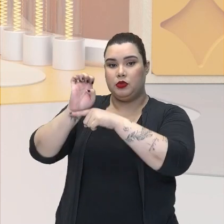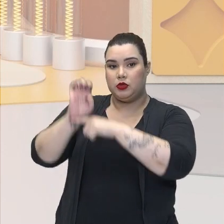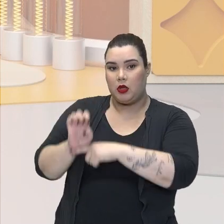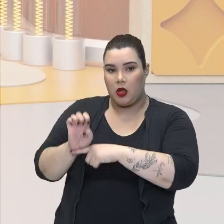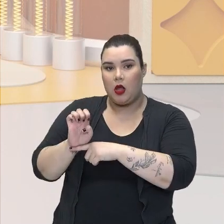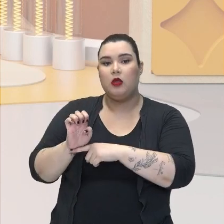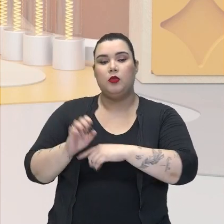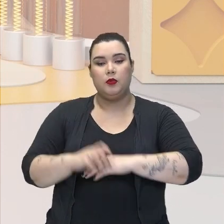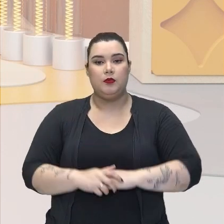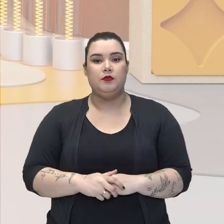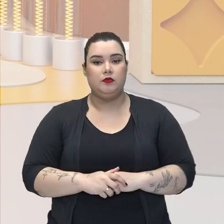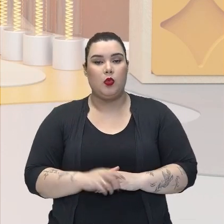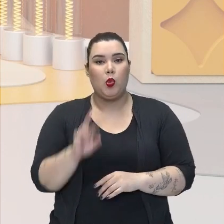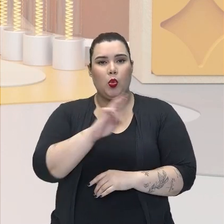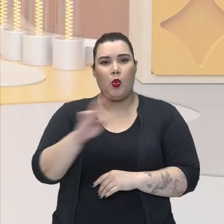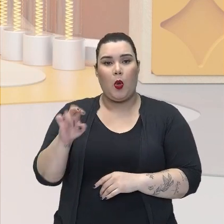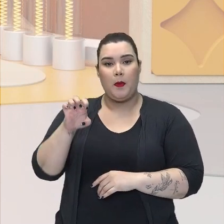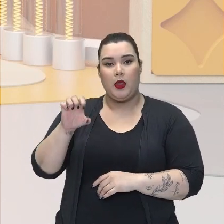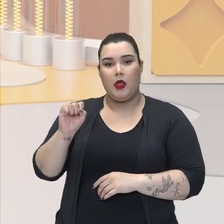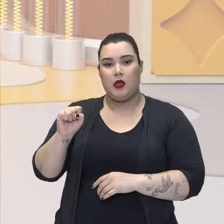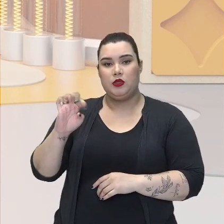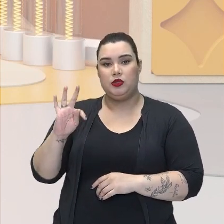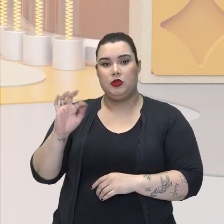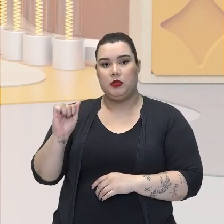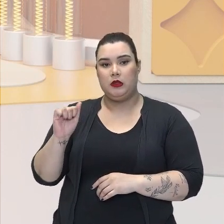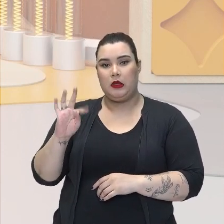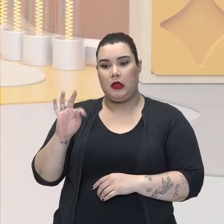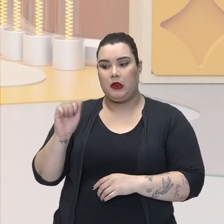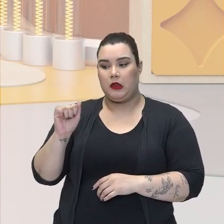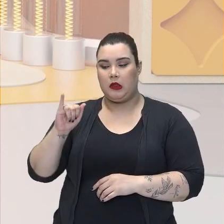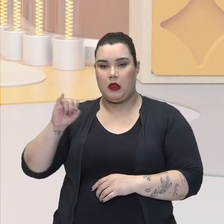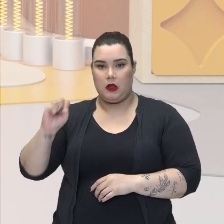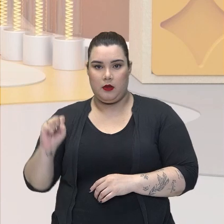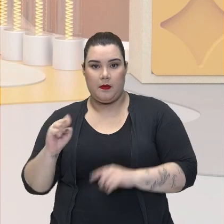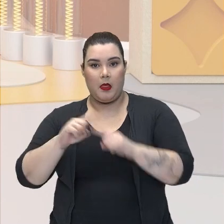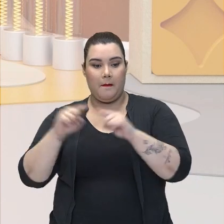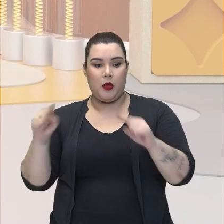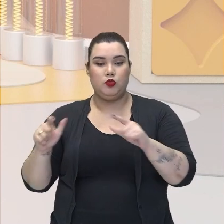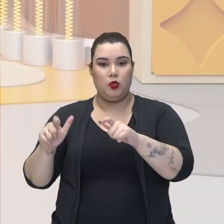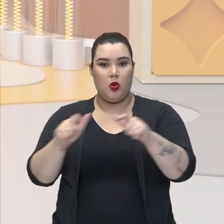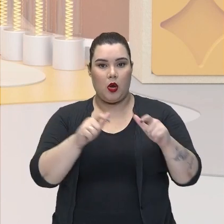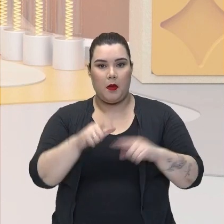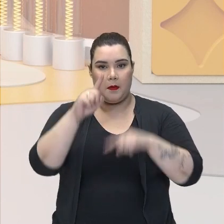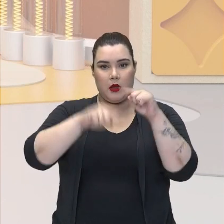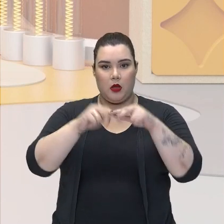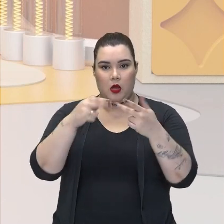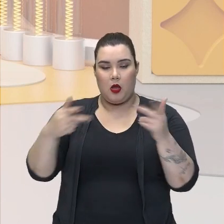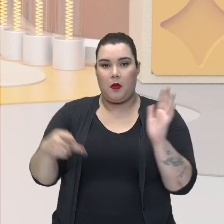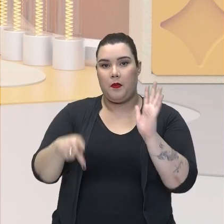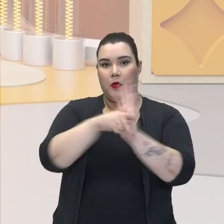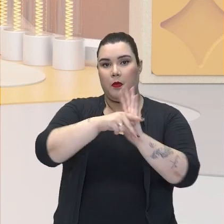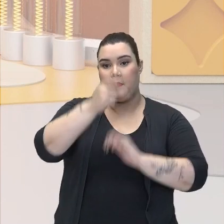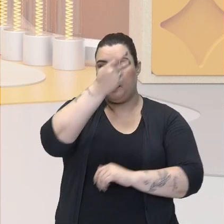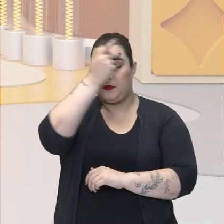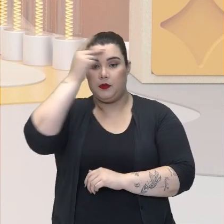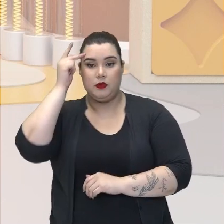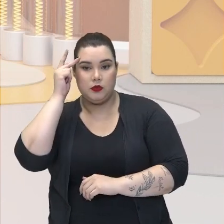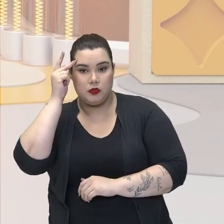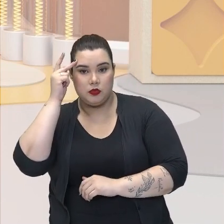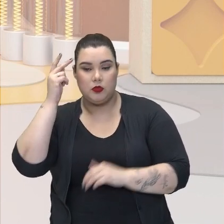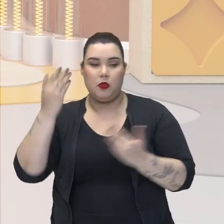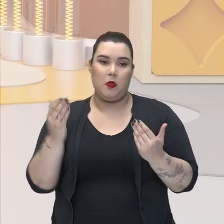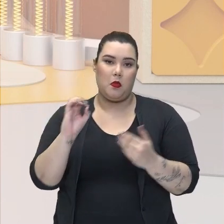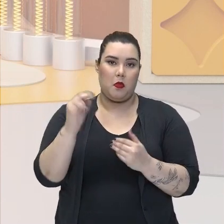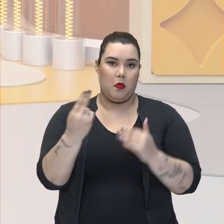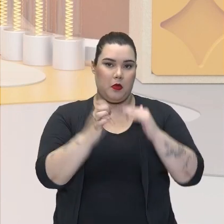Mas, no geral, as propriedades pertencem a uma pessoa, tá? Os meios de produção pertencem a indivíduos, a uma pessoa ou uma empresa,